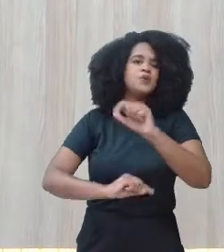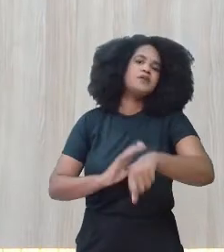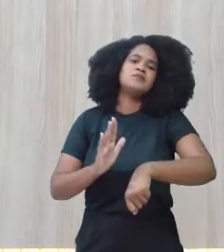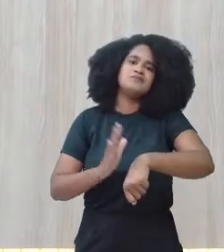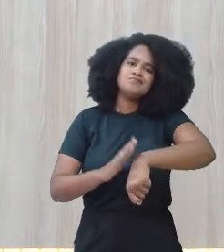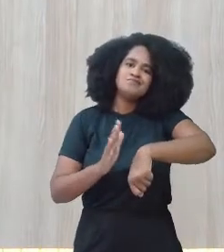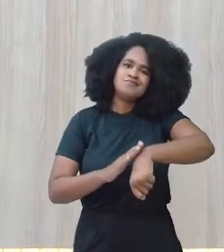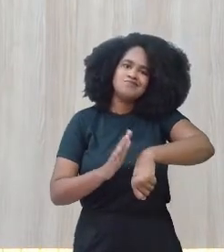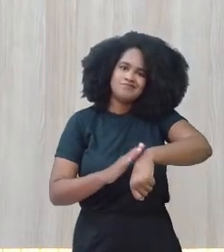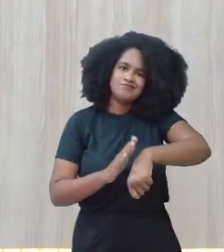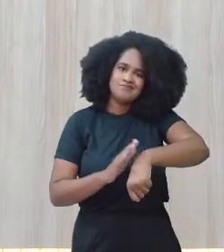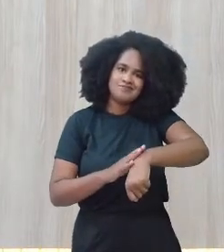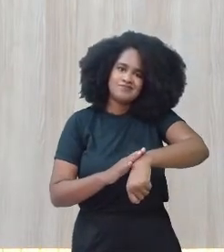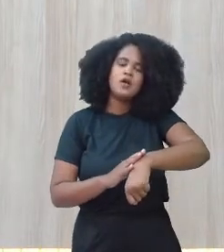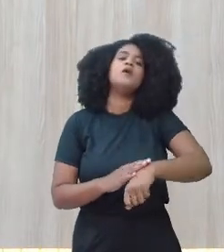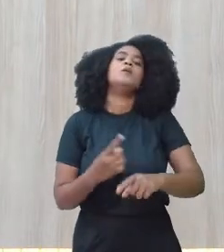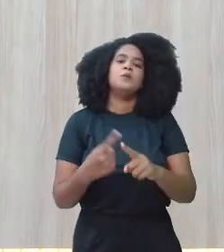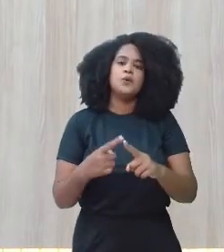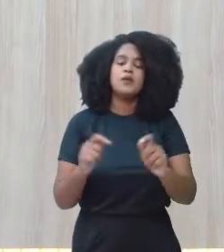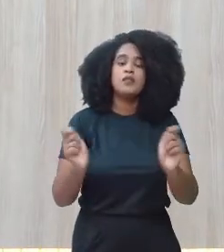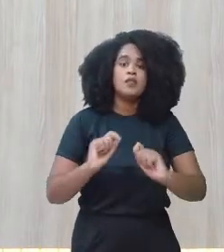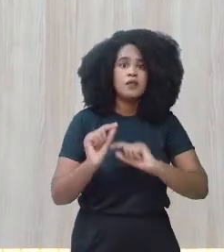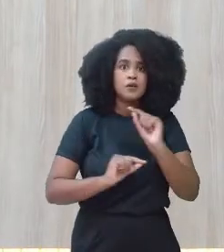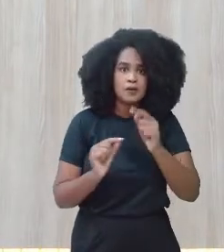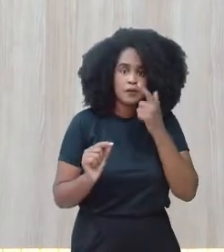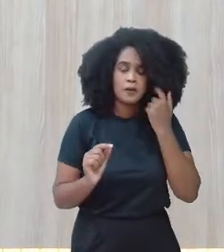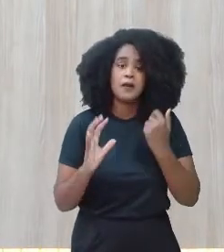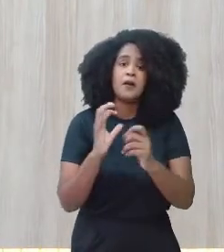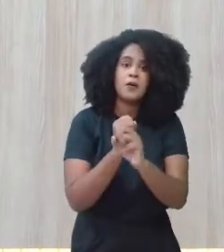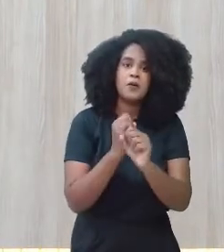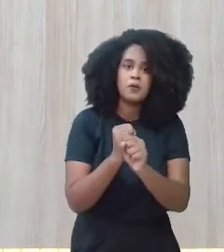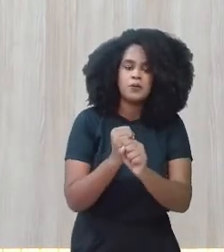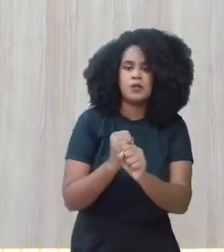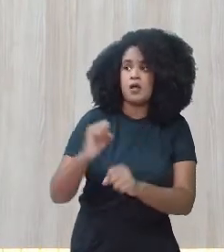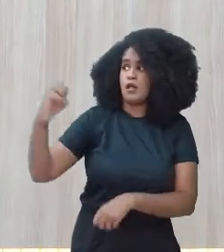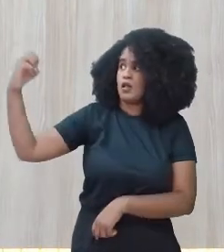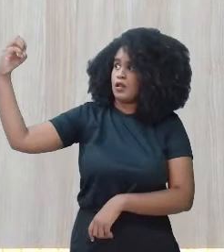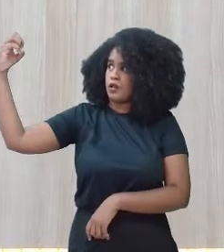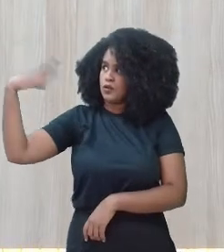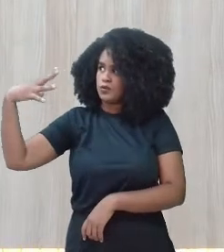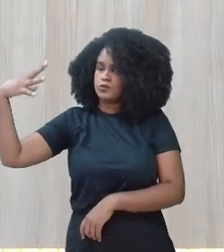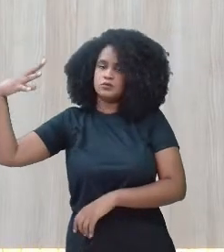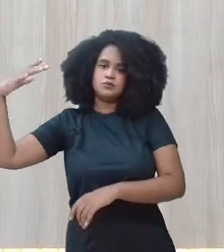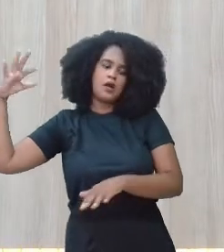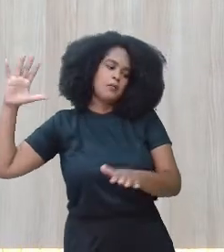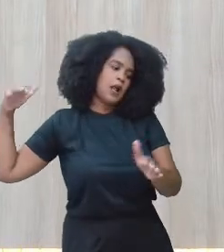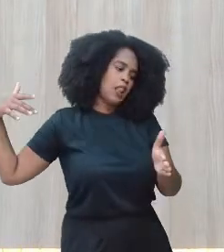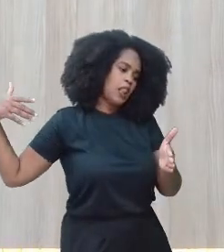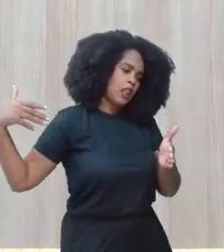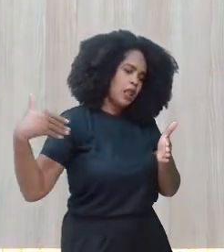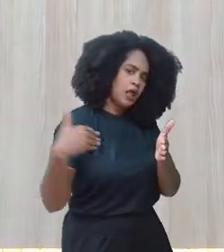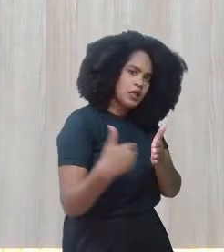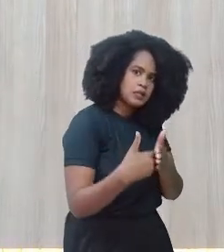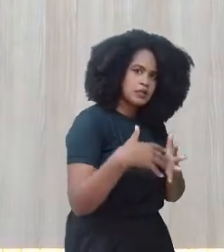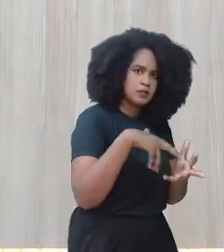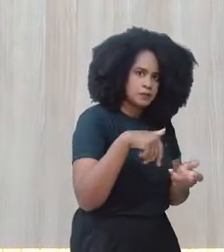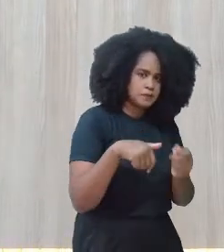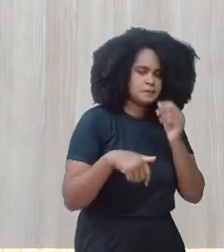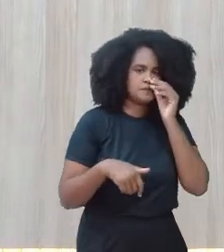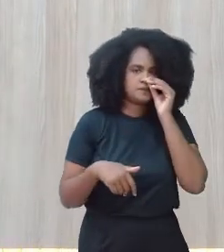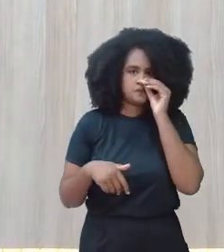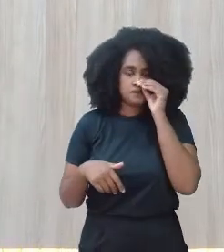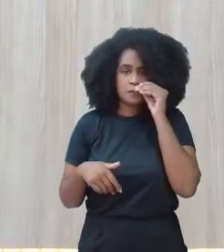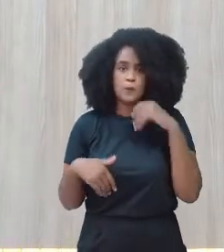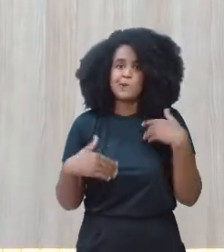A gente consegue calcular o tempo que a luz que sai do Sol agora chega aqui na Terra. Então, eu tenho uma notícia para dar para vocês. A gente